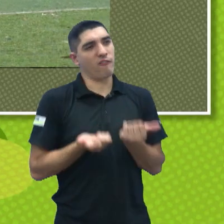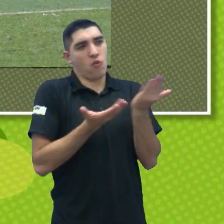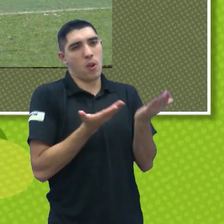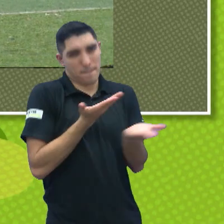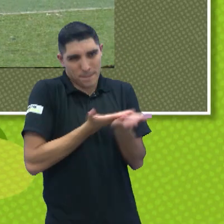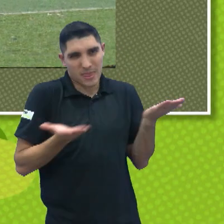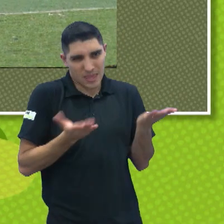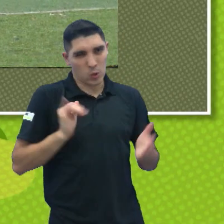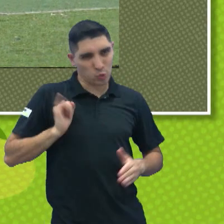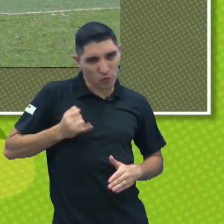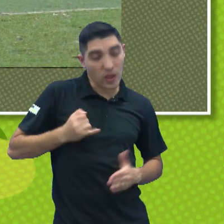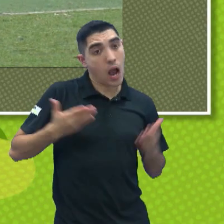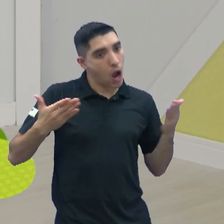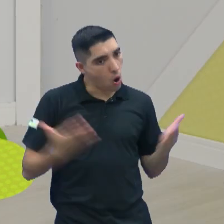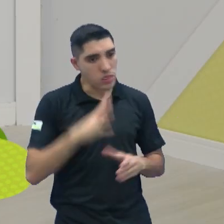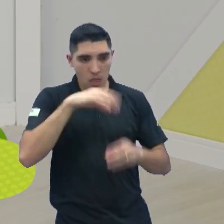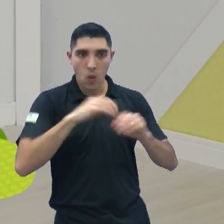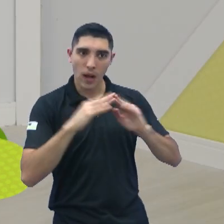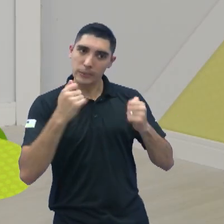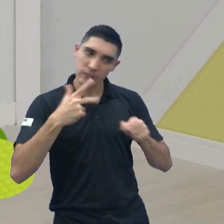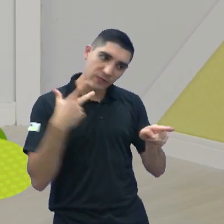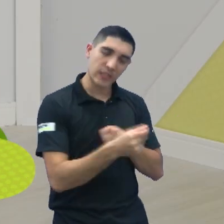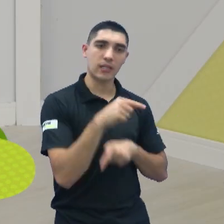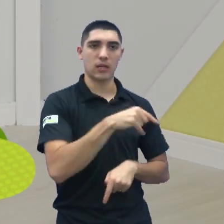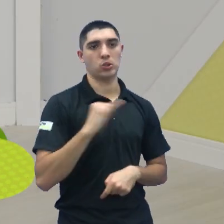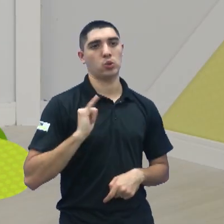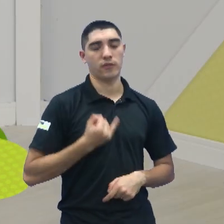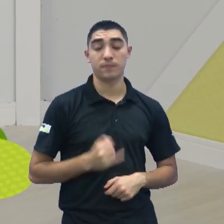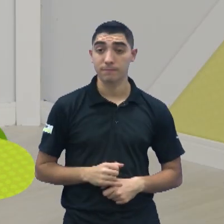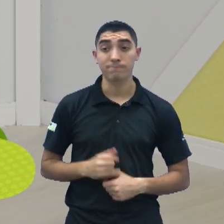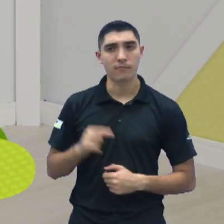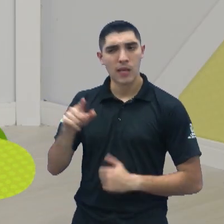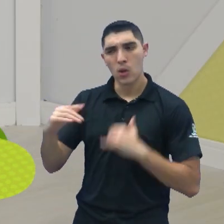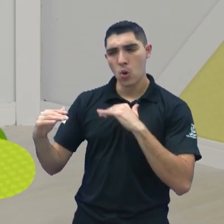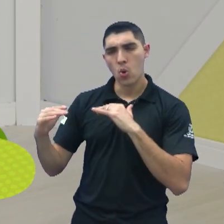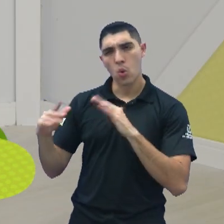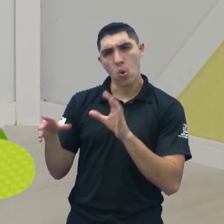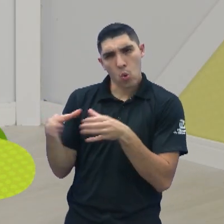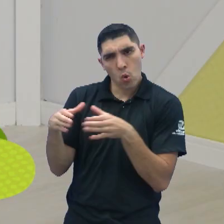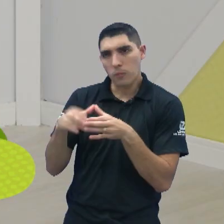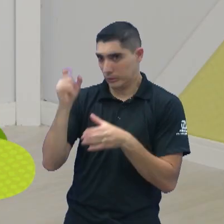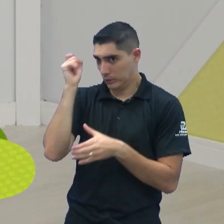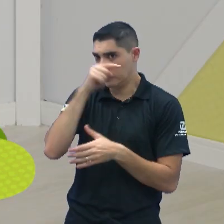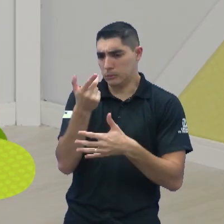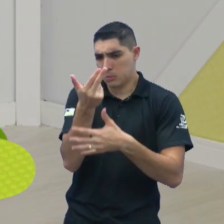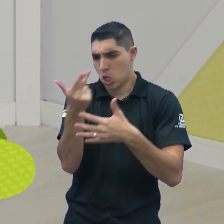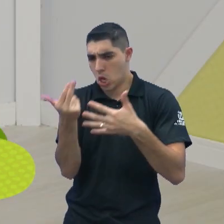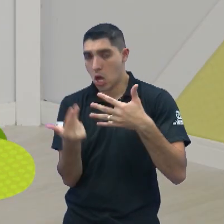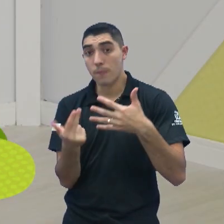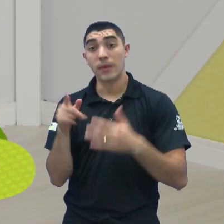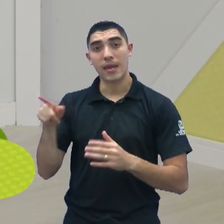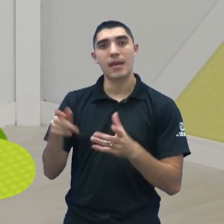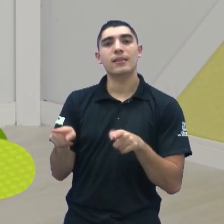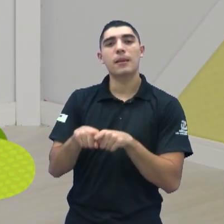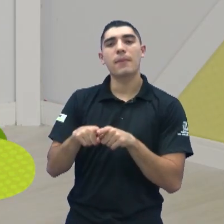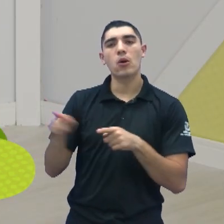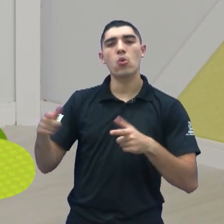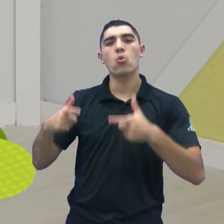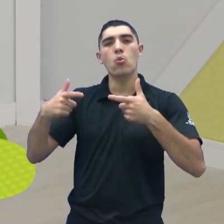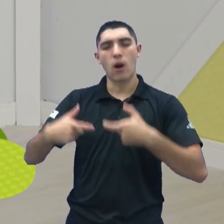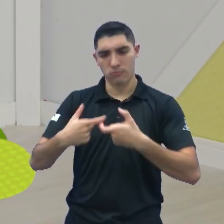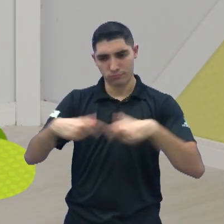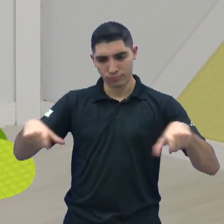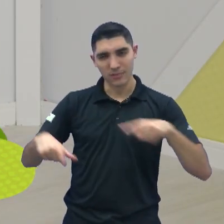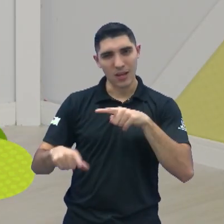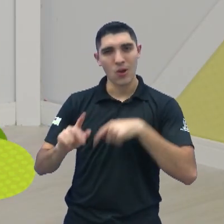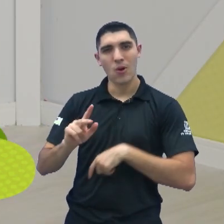poder se recuperar na competição. Como você bem falou, o grupo está bem nivelado, perder lá faz parte, é normal. Esse campo aí, o Roberto Ugolini, faz